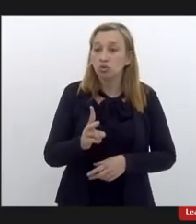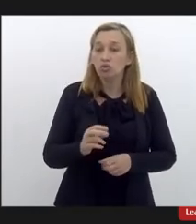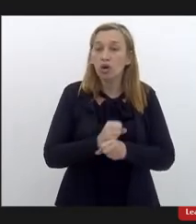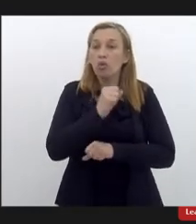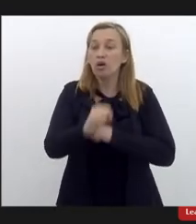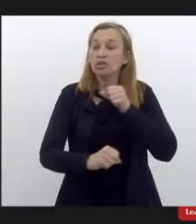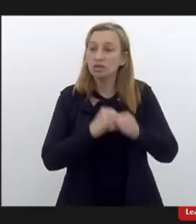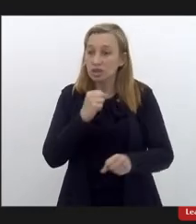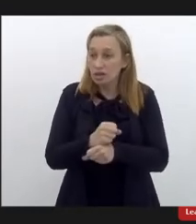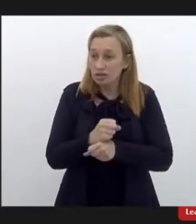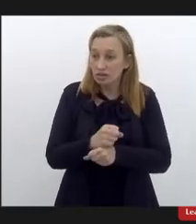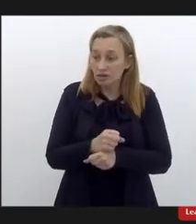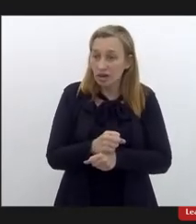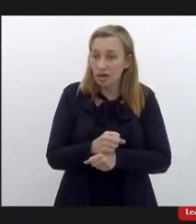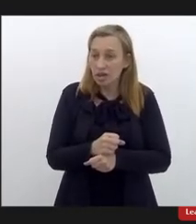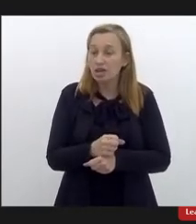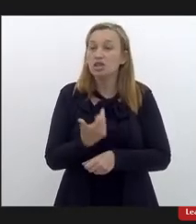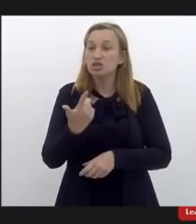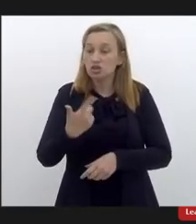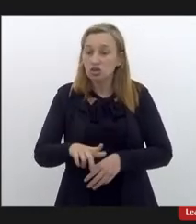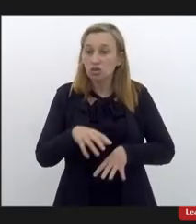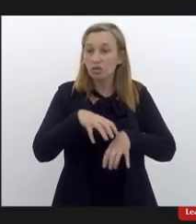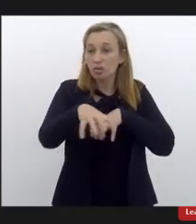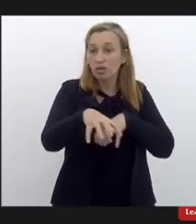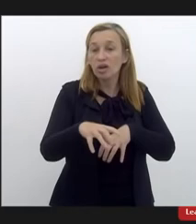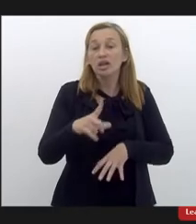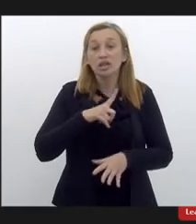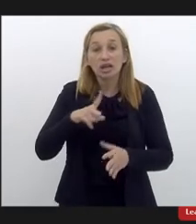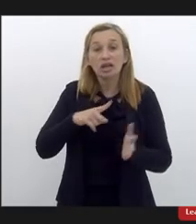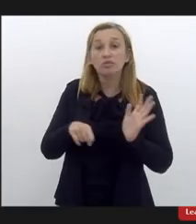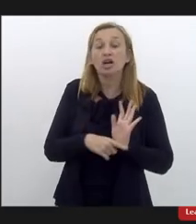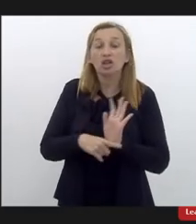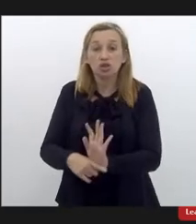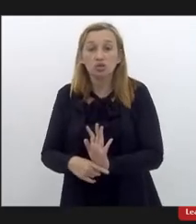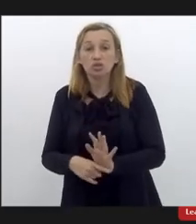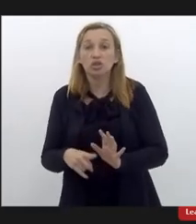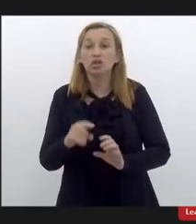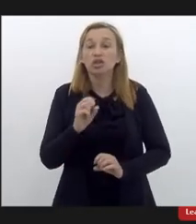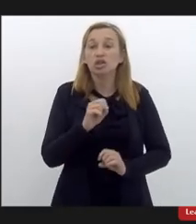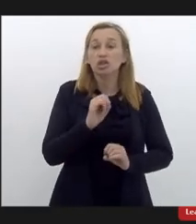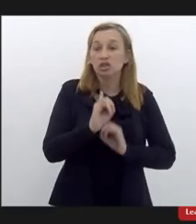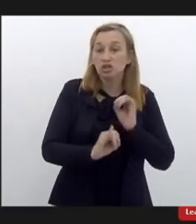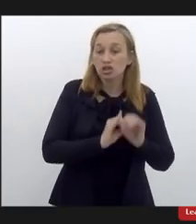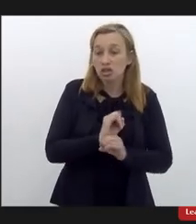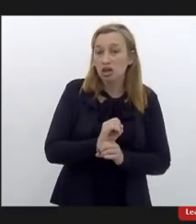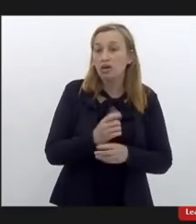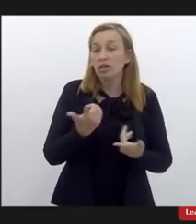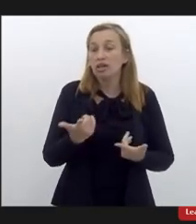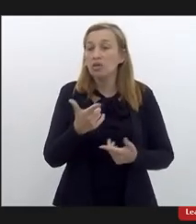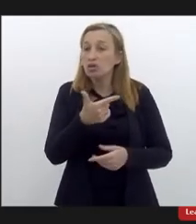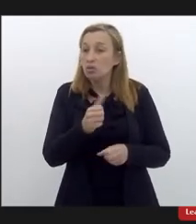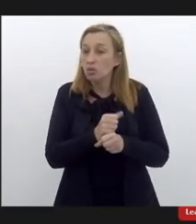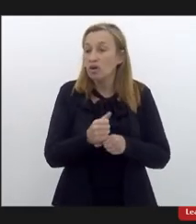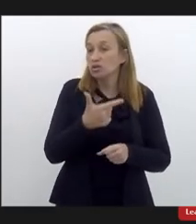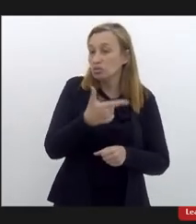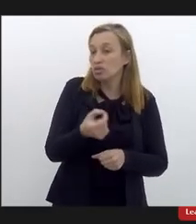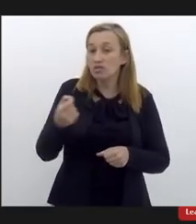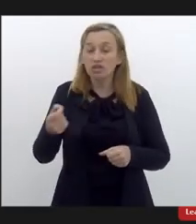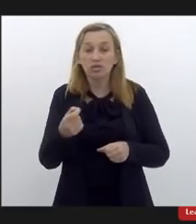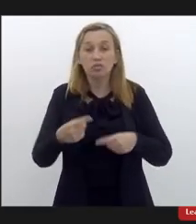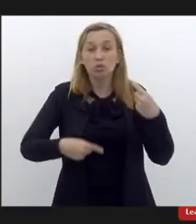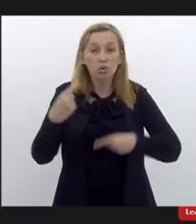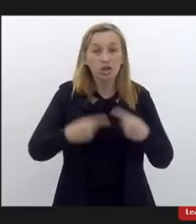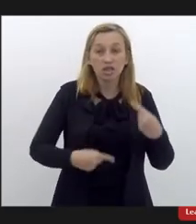tipo de auxílio digital na FireTech, que até o ano de 2020 nós não tivemos nenhum tipo de política